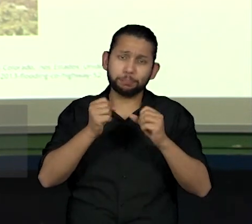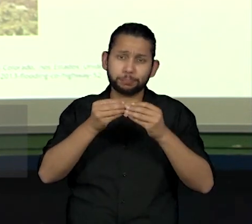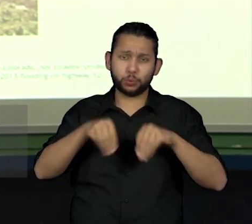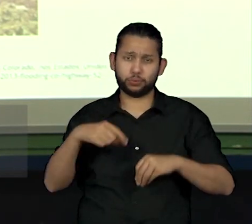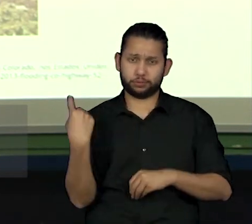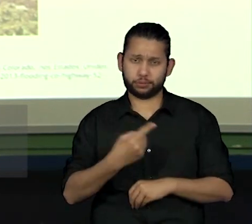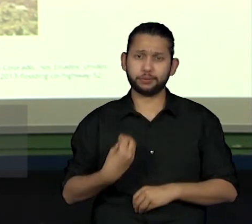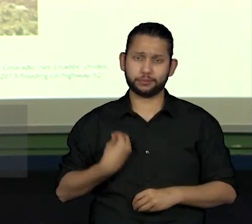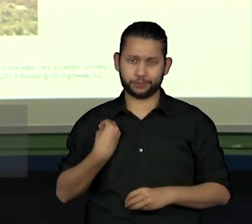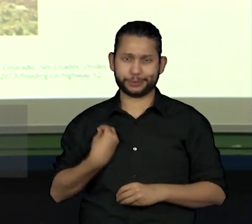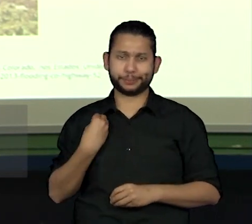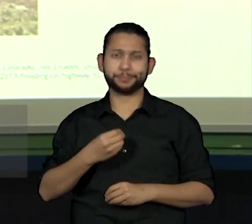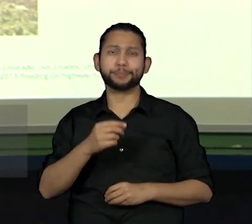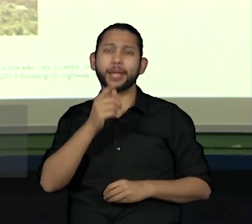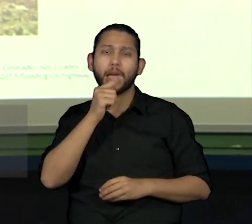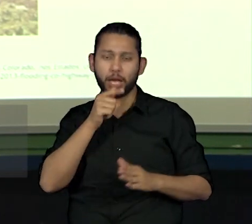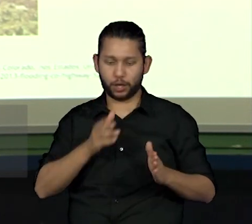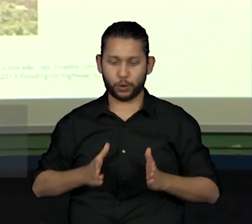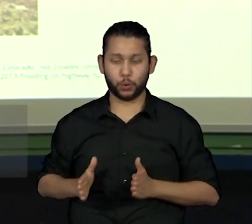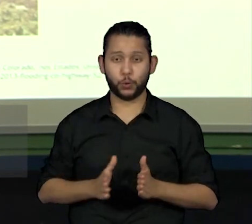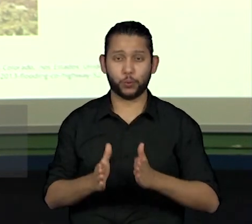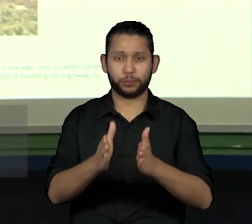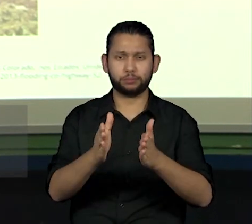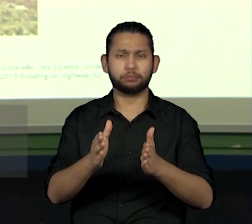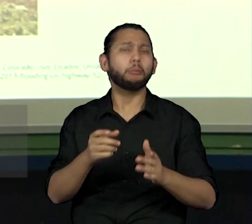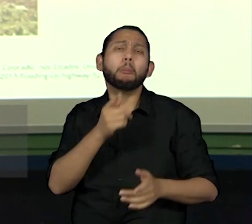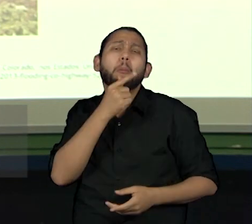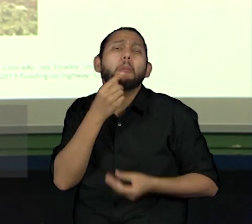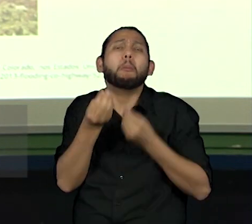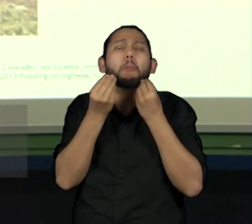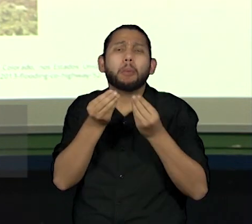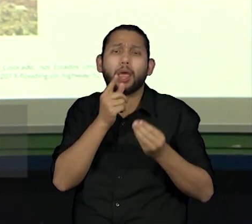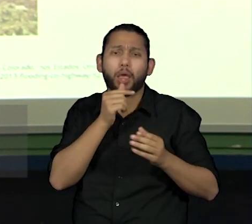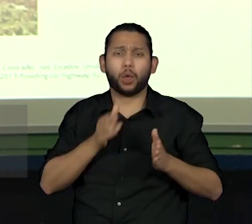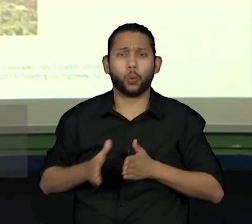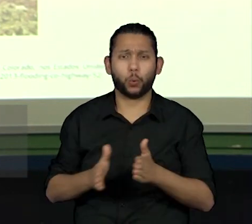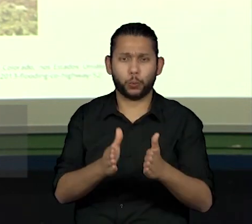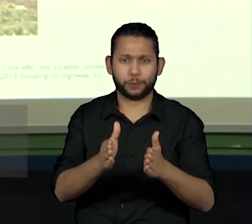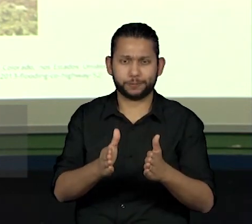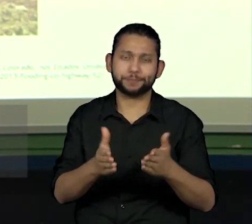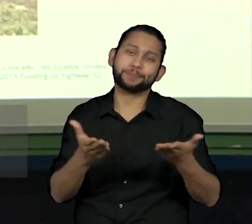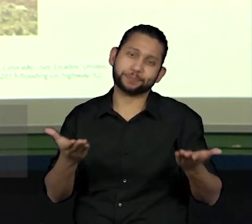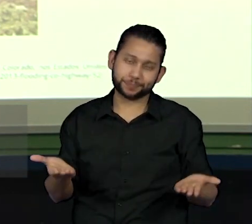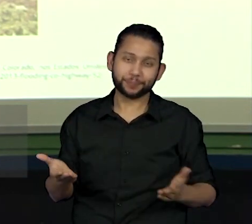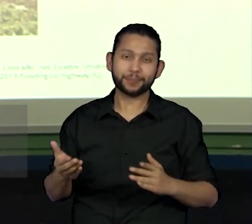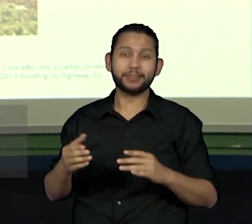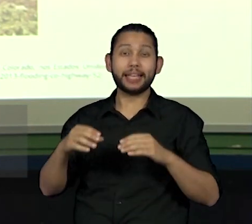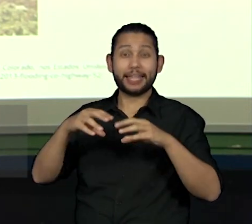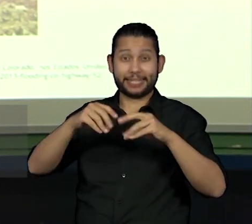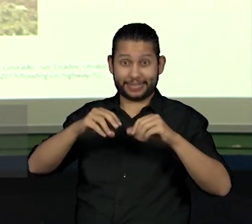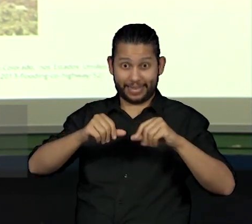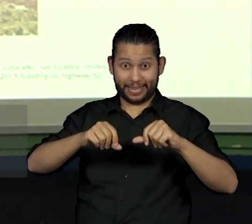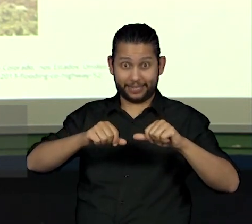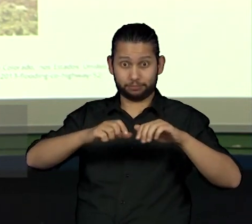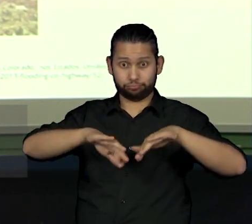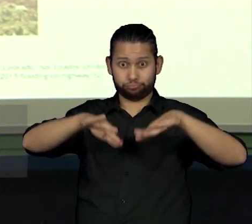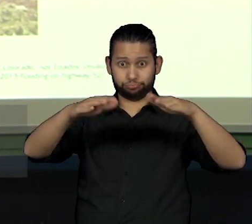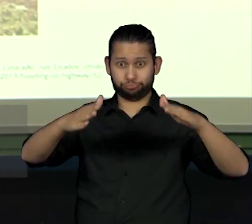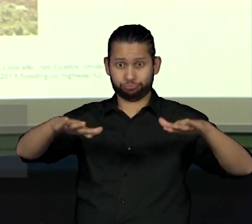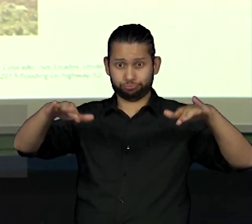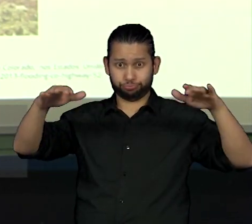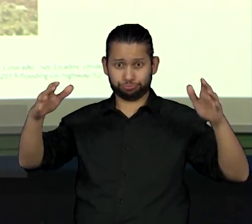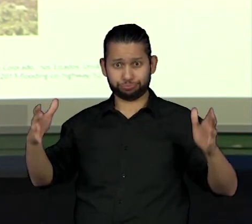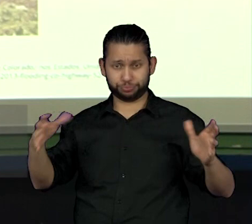natureza? Na natureza, a superfície terrestre, ela tem várias formas. Essas formas, como você já estudou